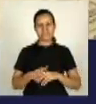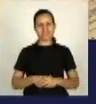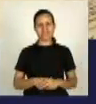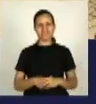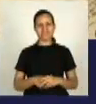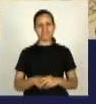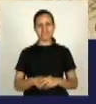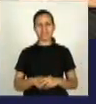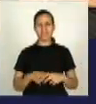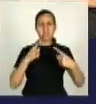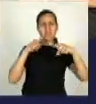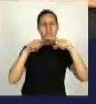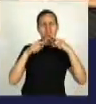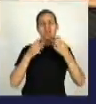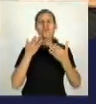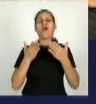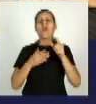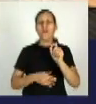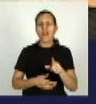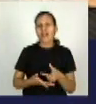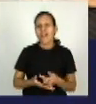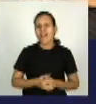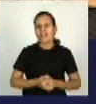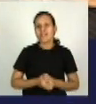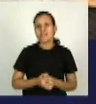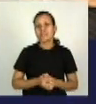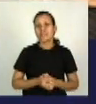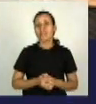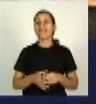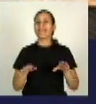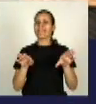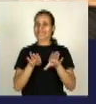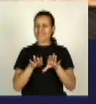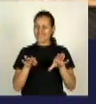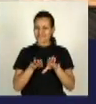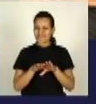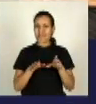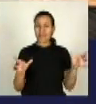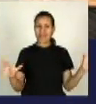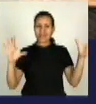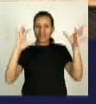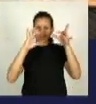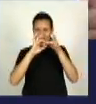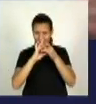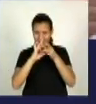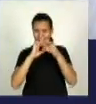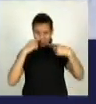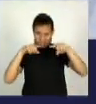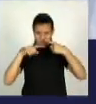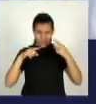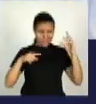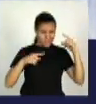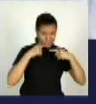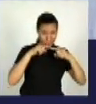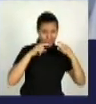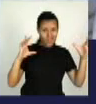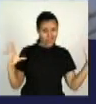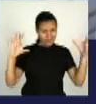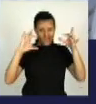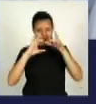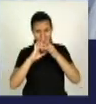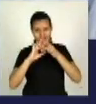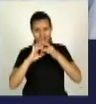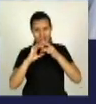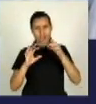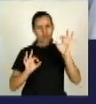Essa aí? Não sei. Não sei. Maestro, como é que é isso? Também não sei se é de filme, mas também é ligado à nossa problemática